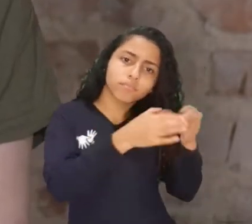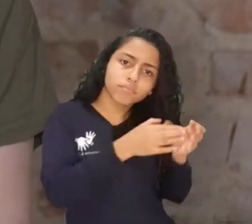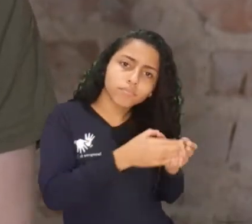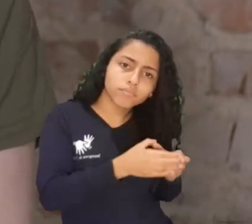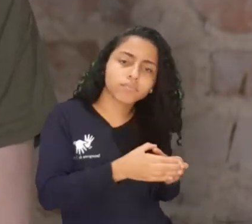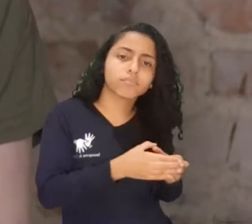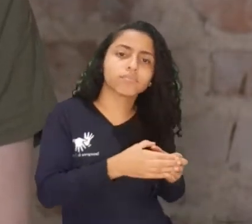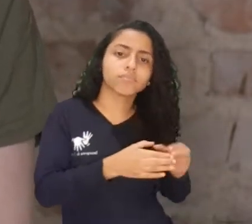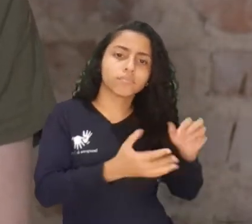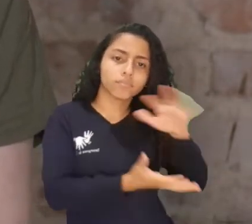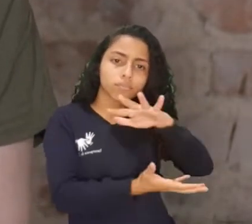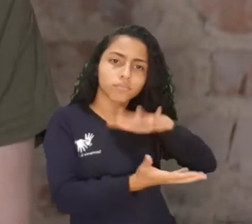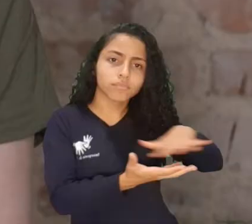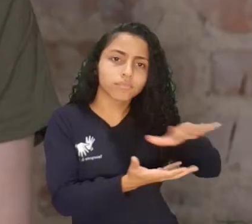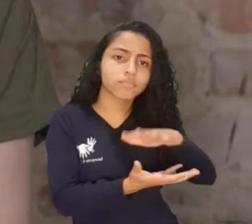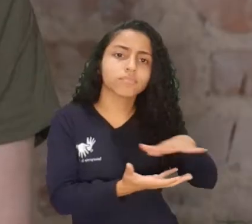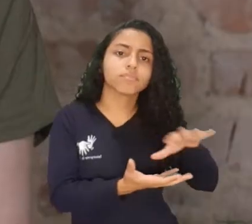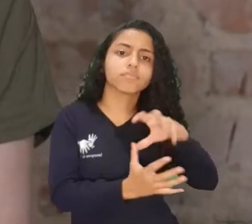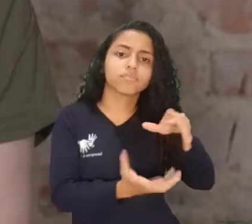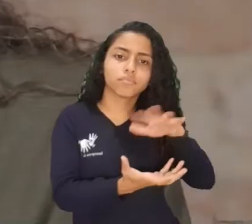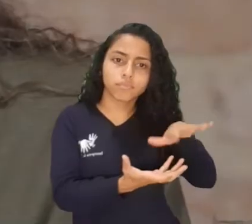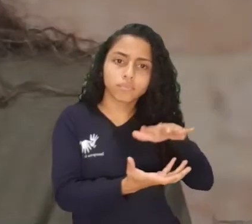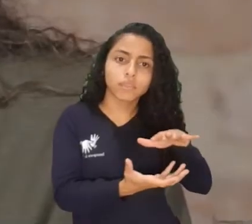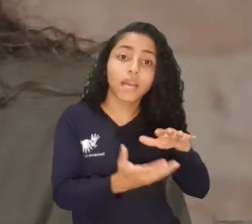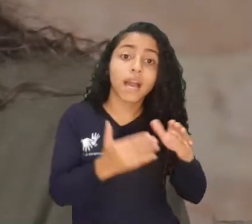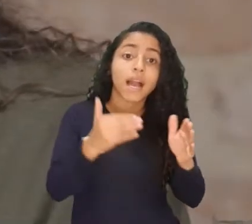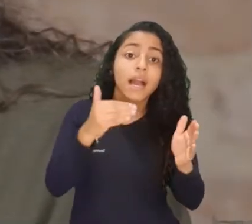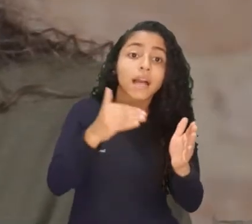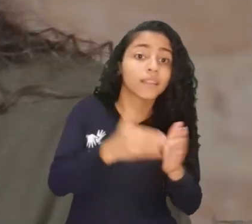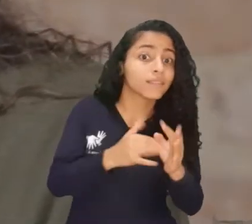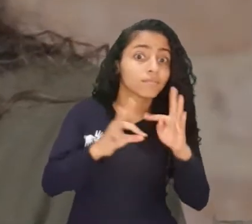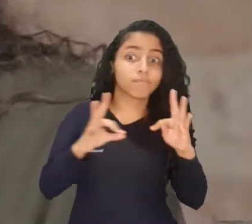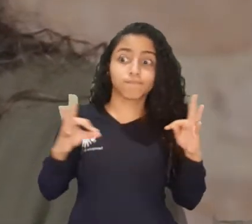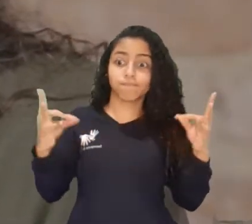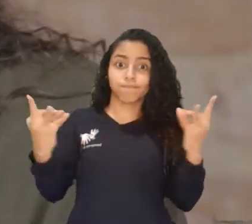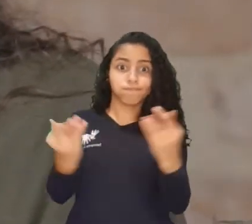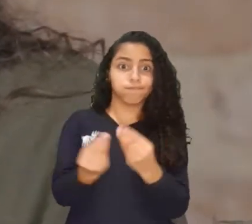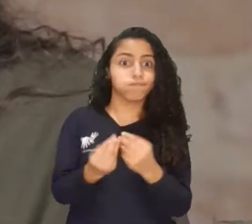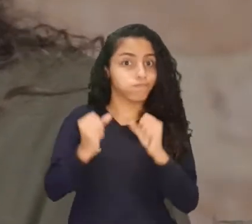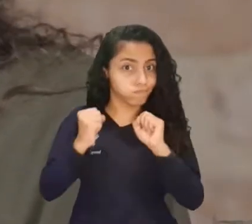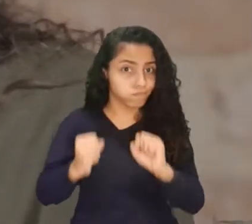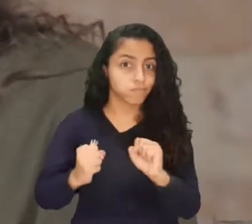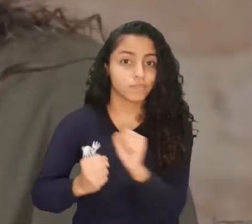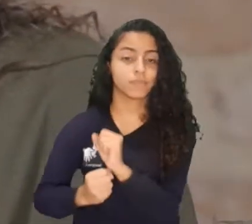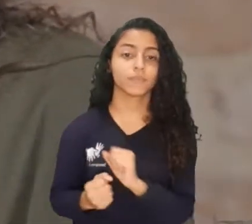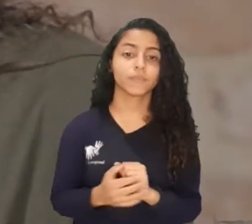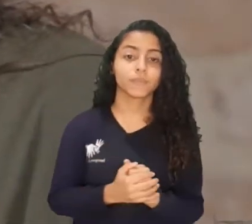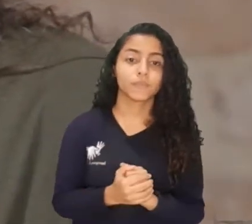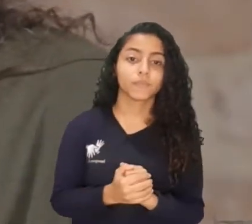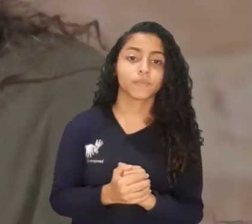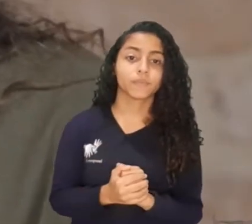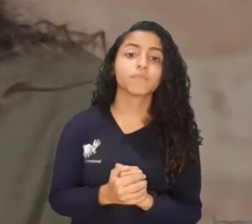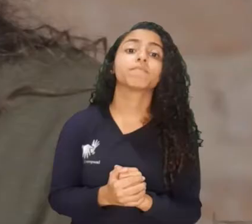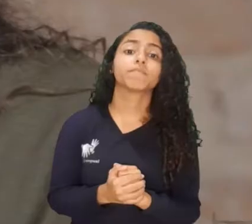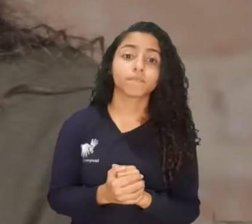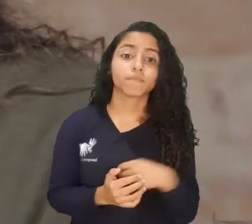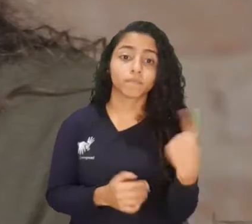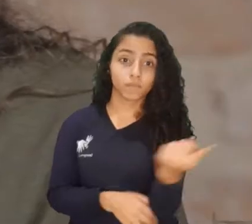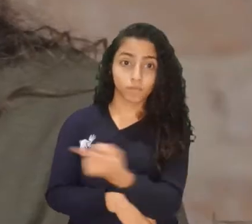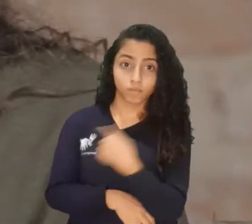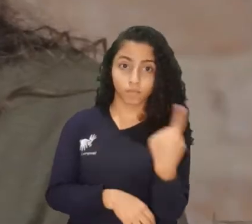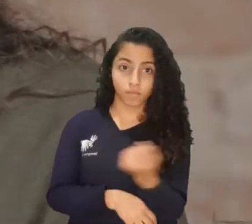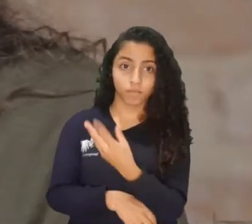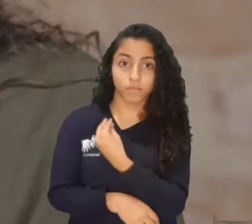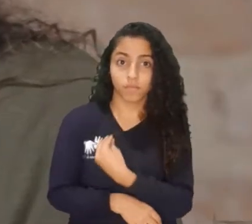ecossistemas e alcançando até mesmo biomas inteiros. E como é que os organismos vivos respondem a